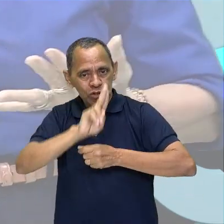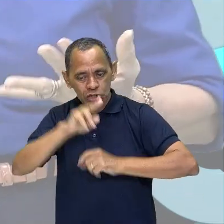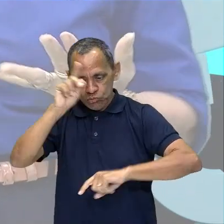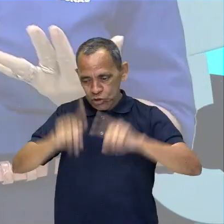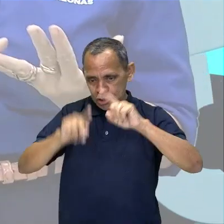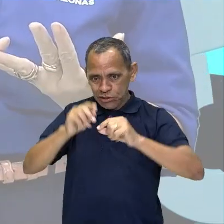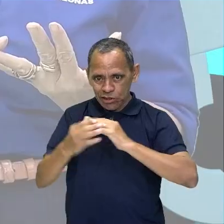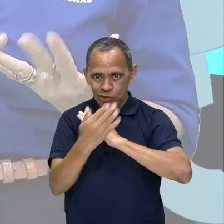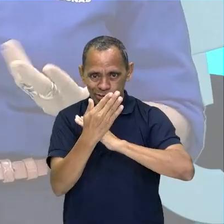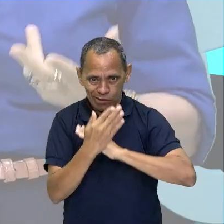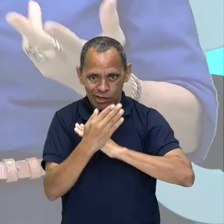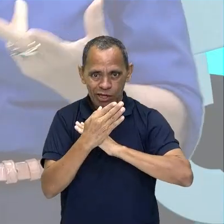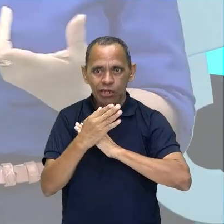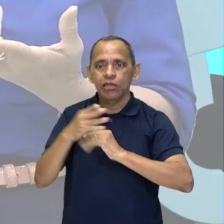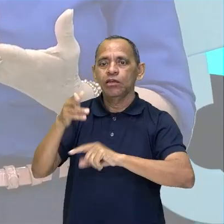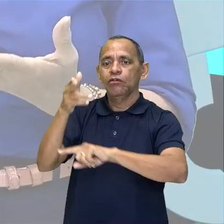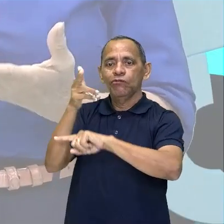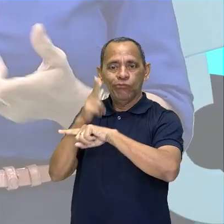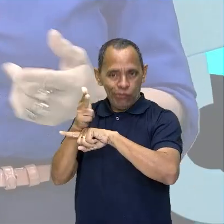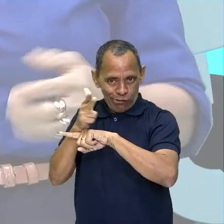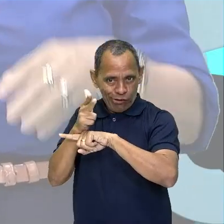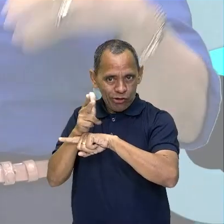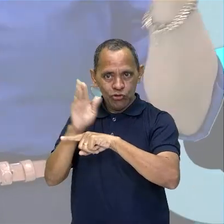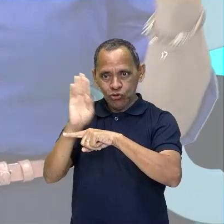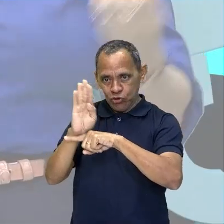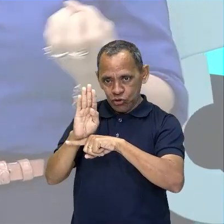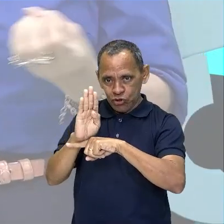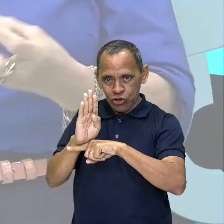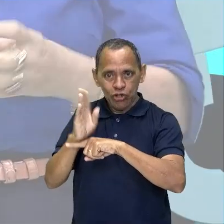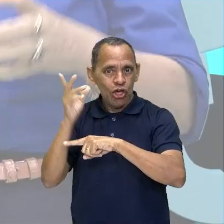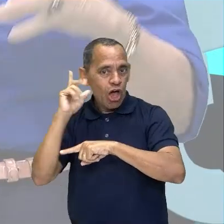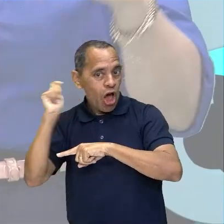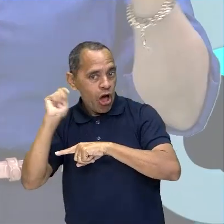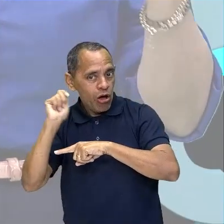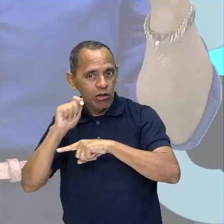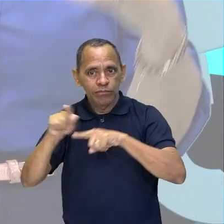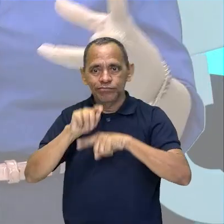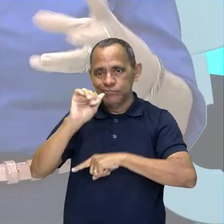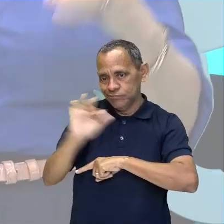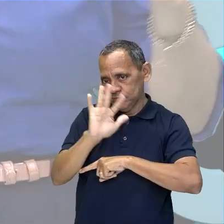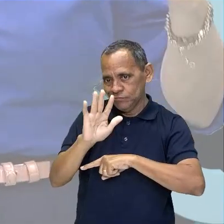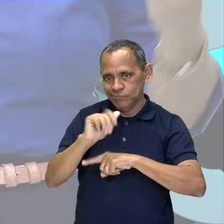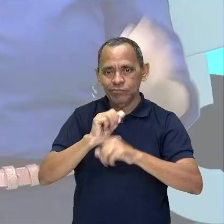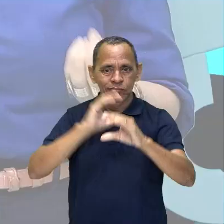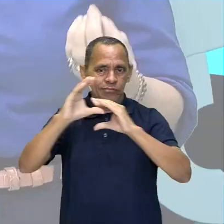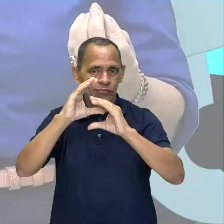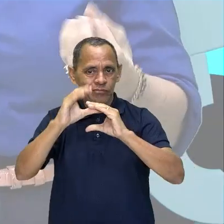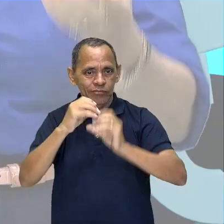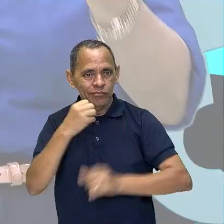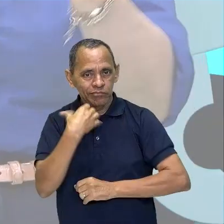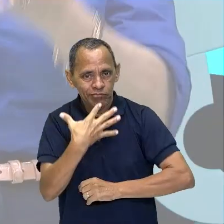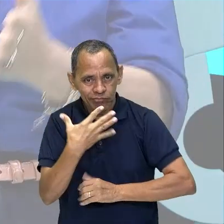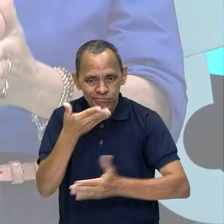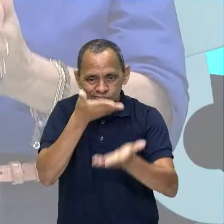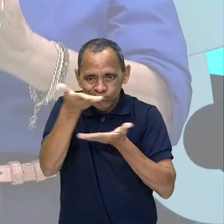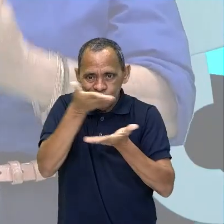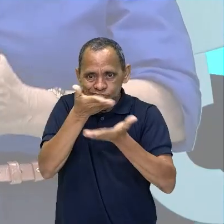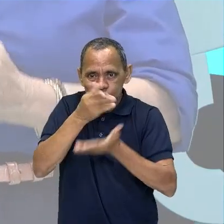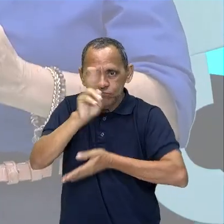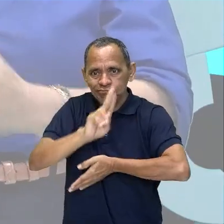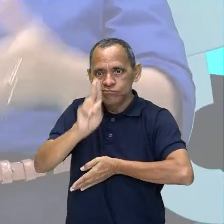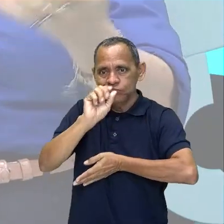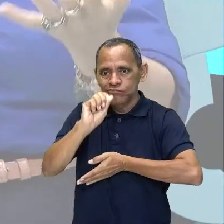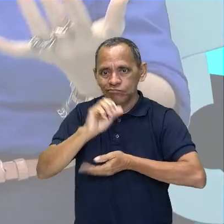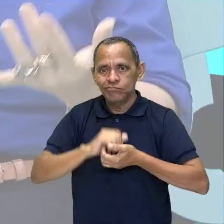vídeos, áudios e imagens, e se comunicam assim de forma eficiente, interativa, utilizando